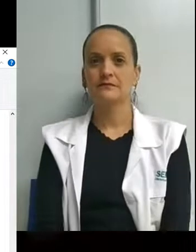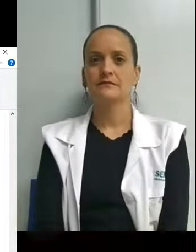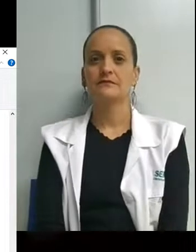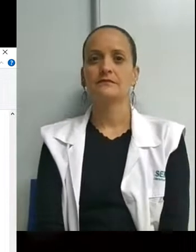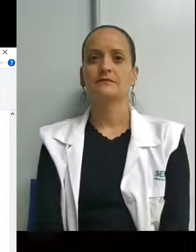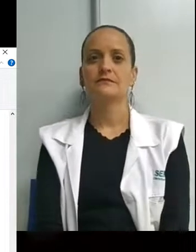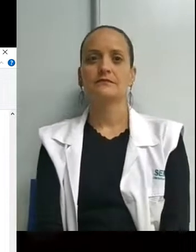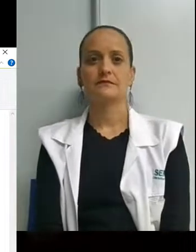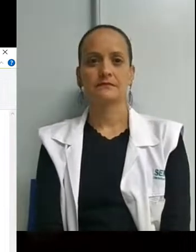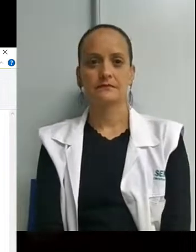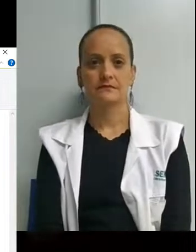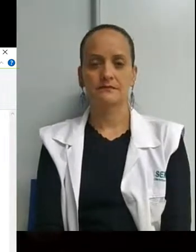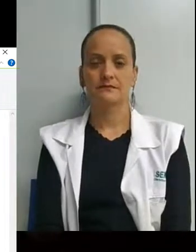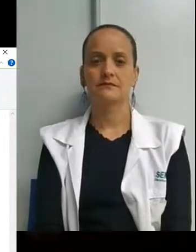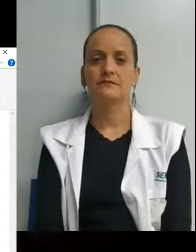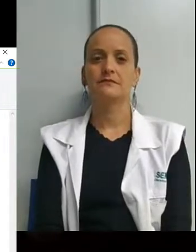outro.